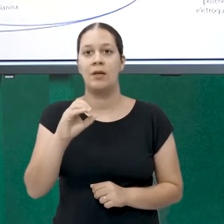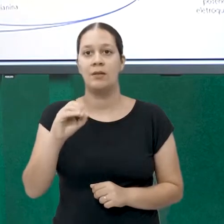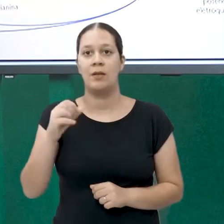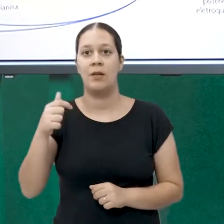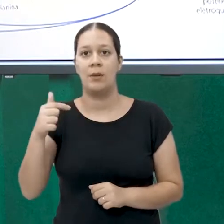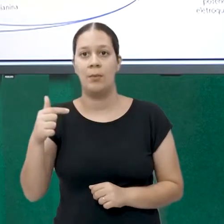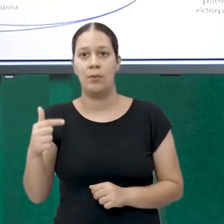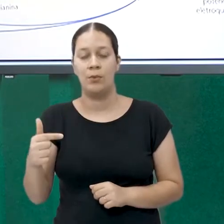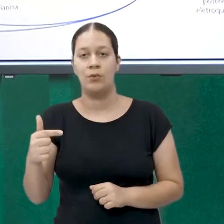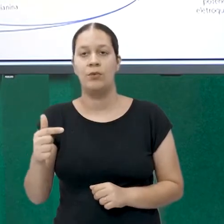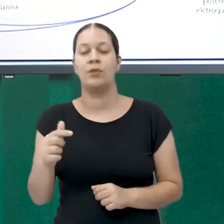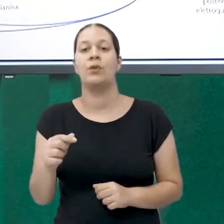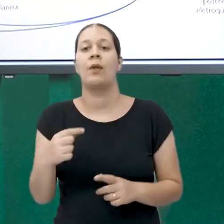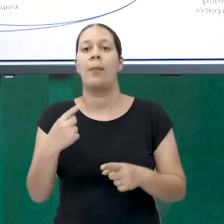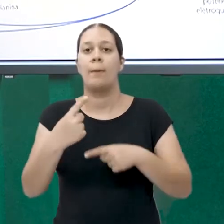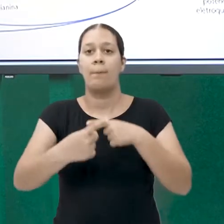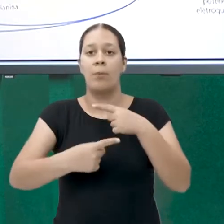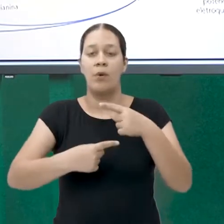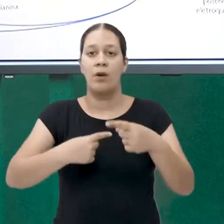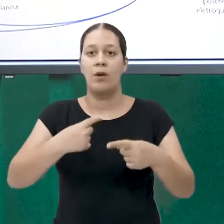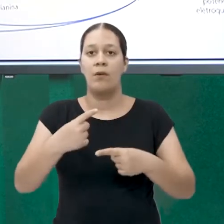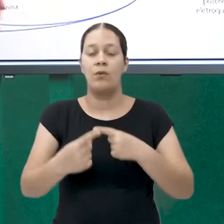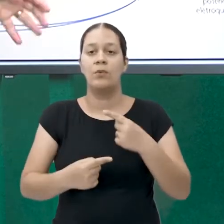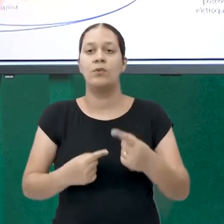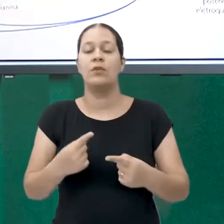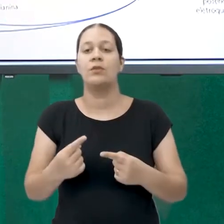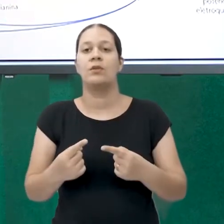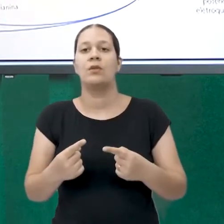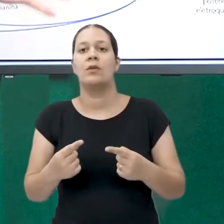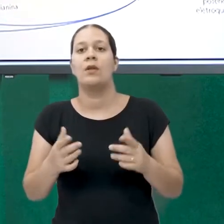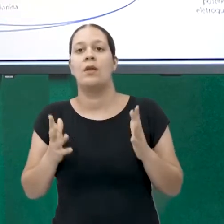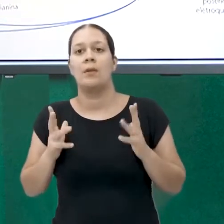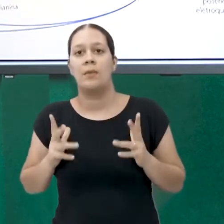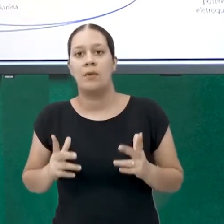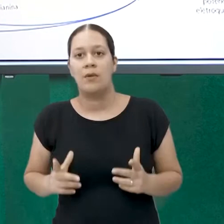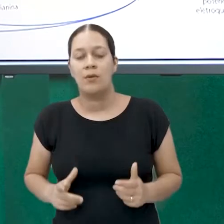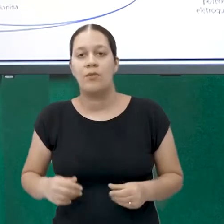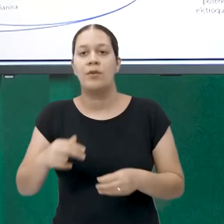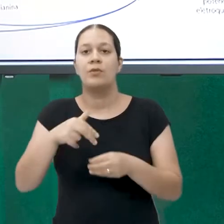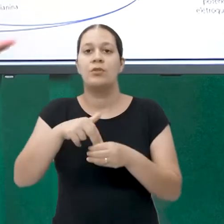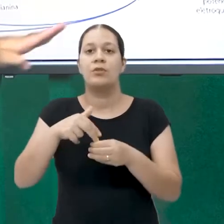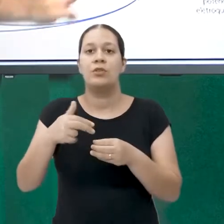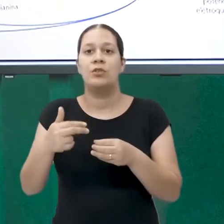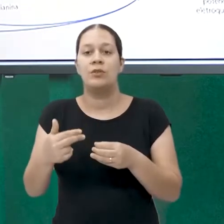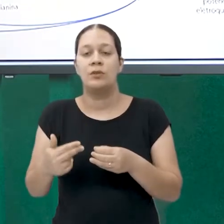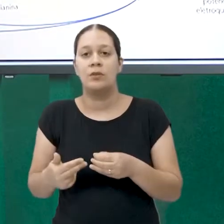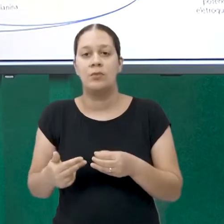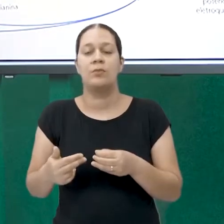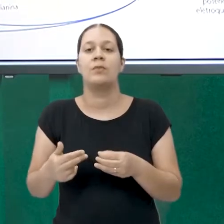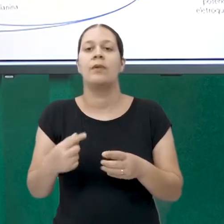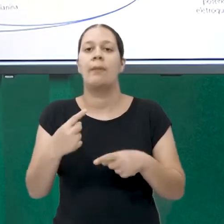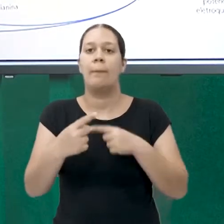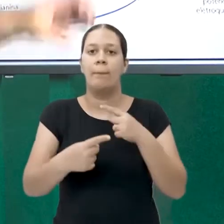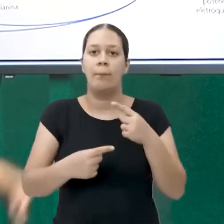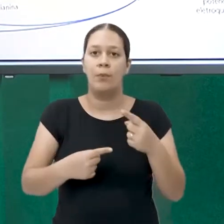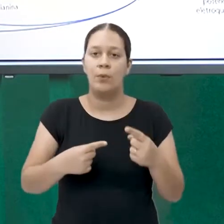carbônico, beleza. Vamos aqui, ó, ativando, vão liberando aqui hidrogênio, joga hidrogênio aqui por dentro, formou